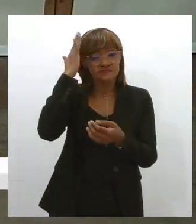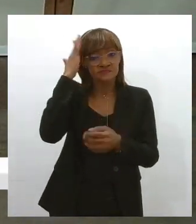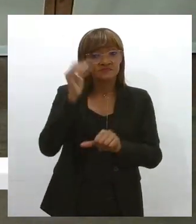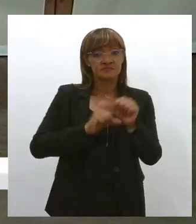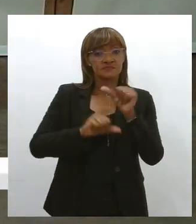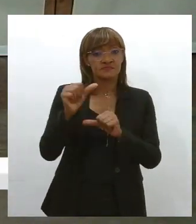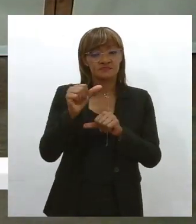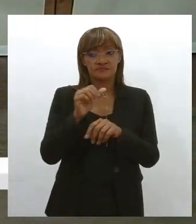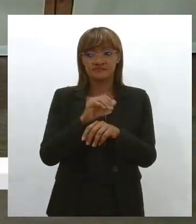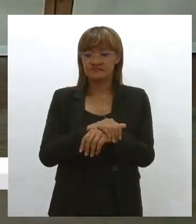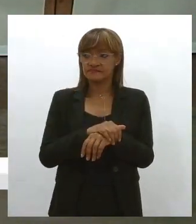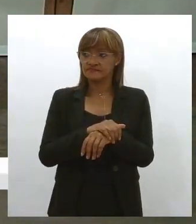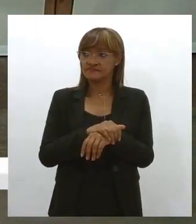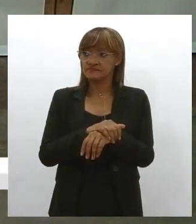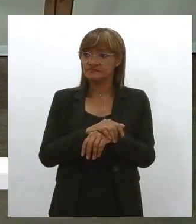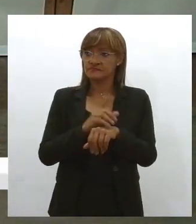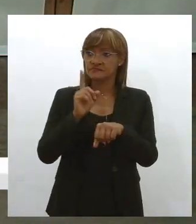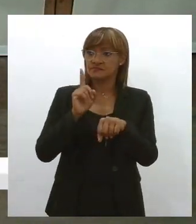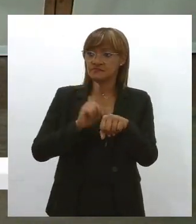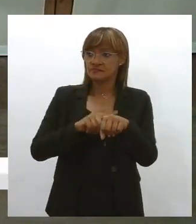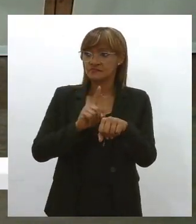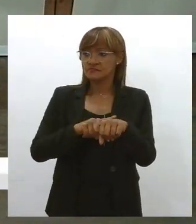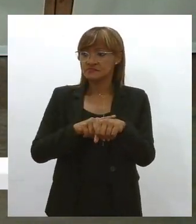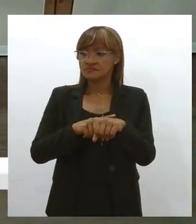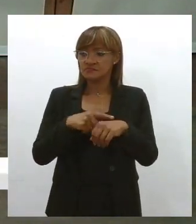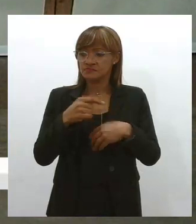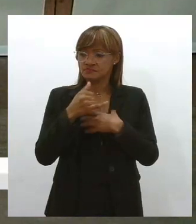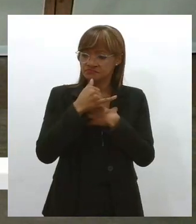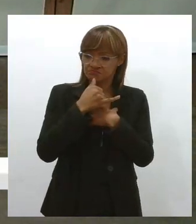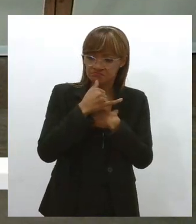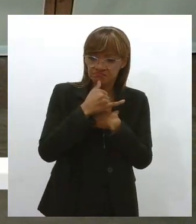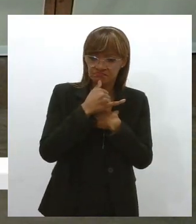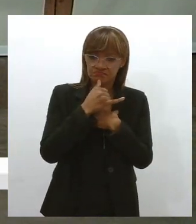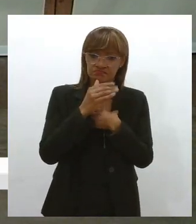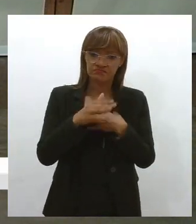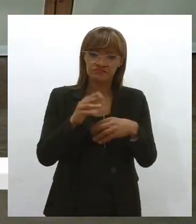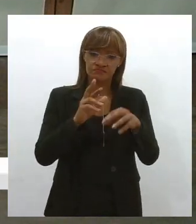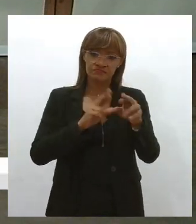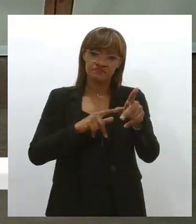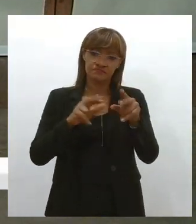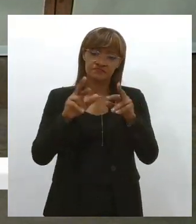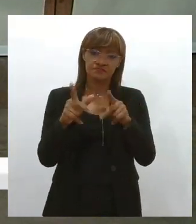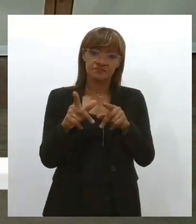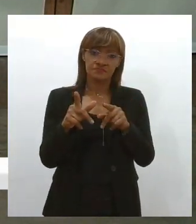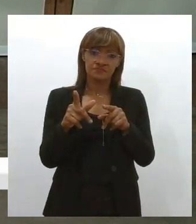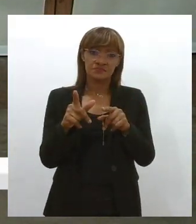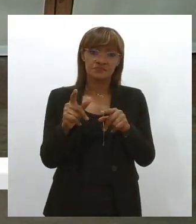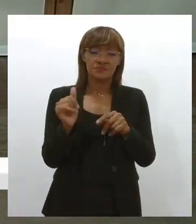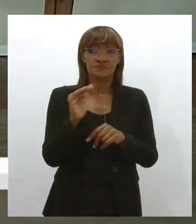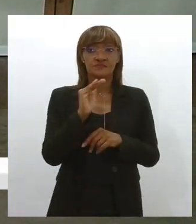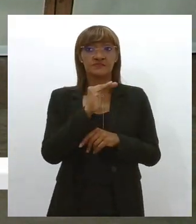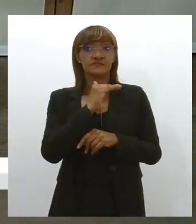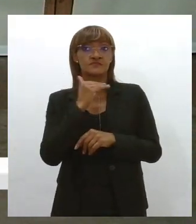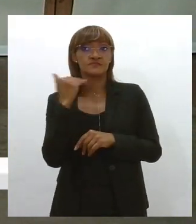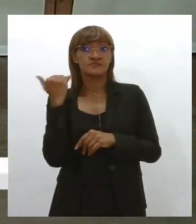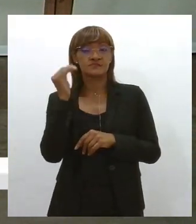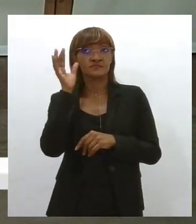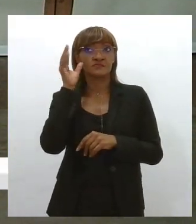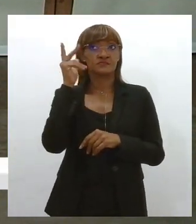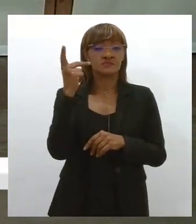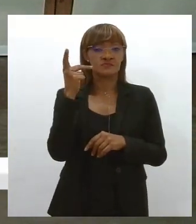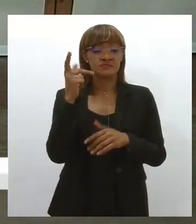de despedida, também há um processo diferente entre uma morte que se dá a partir de uma doença,